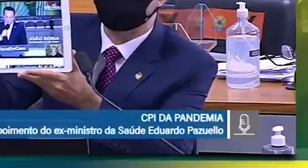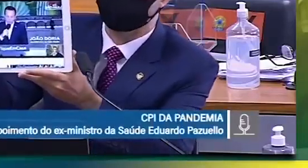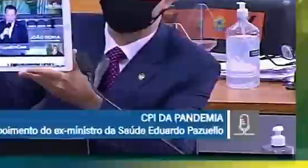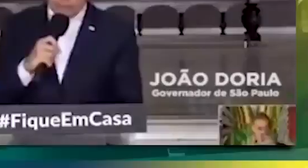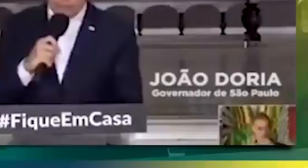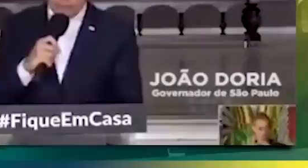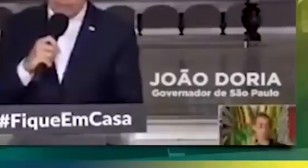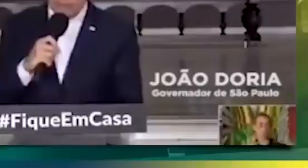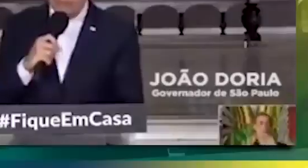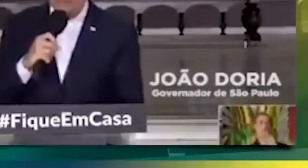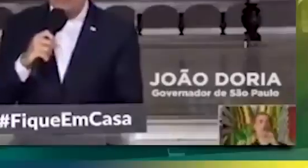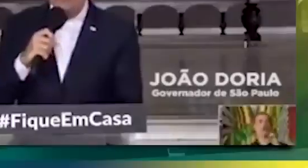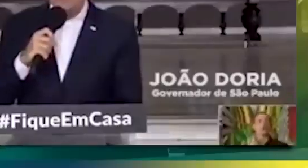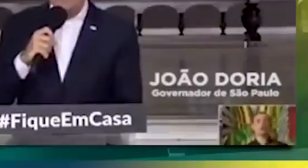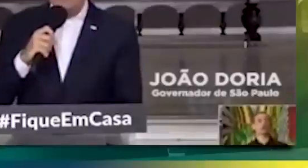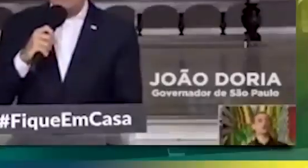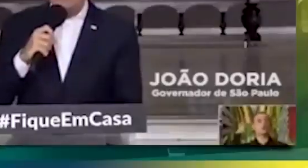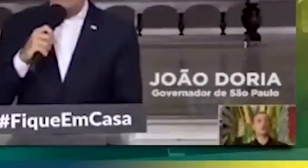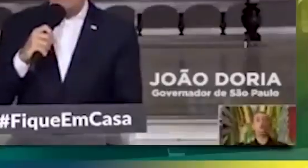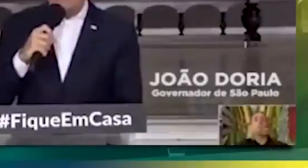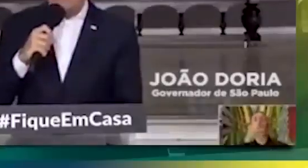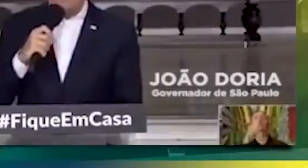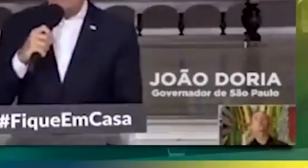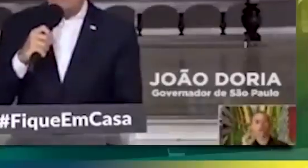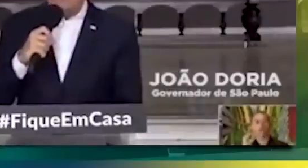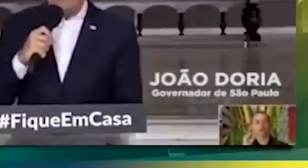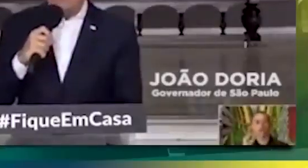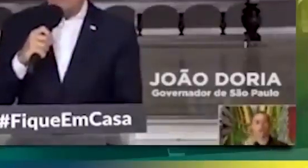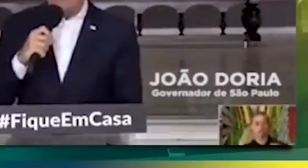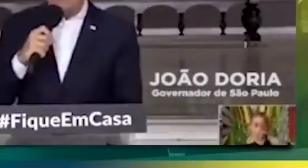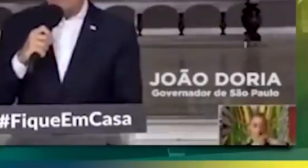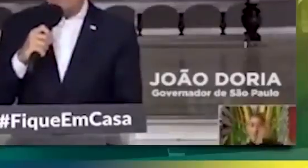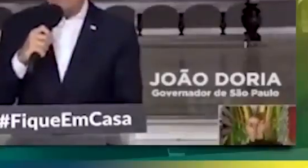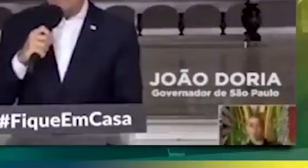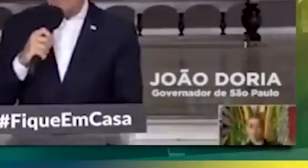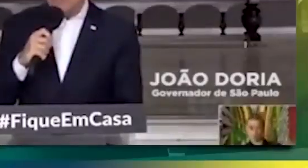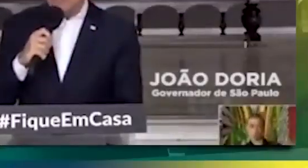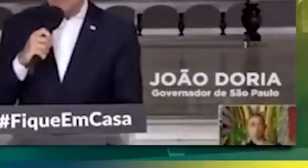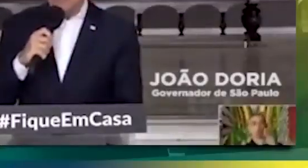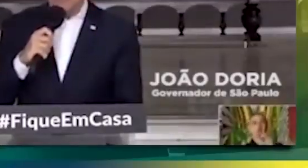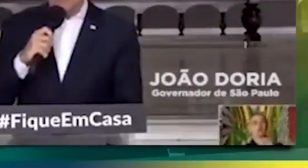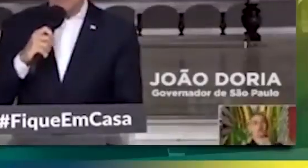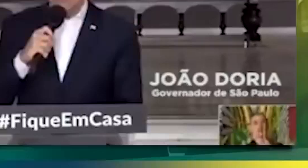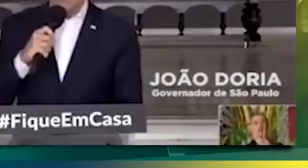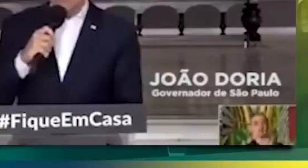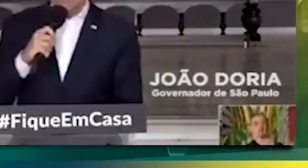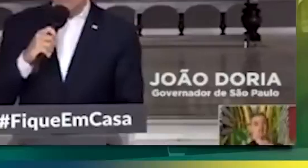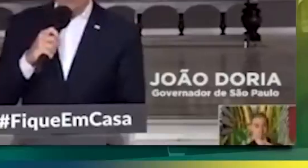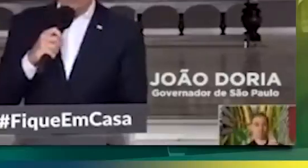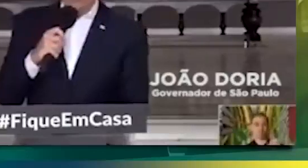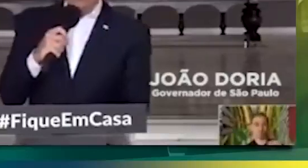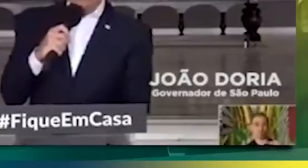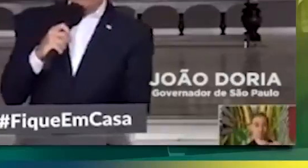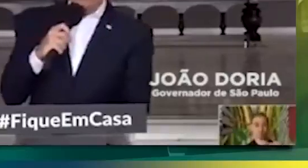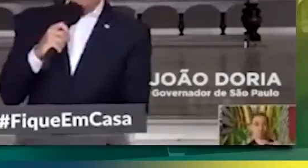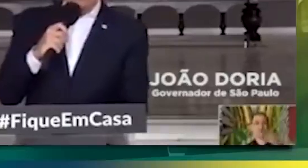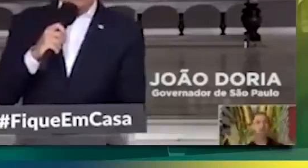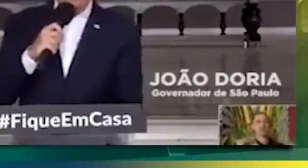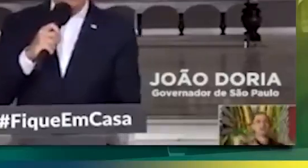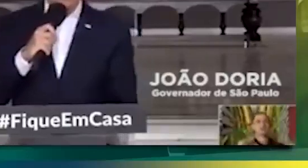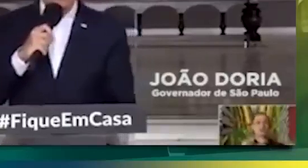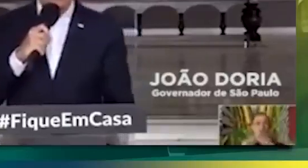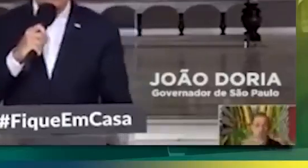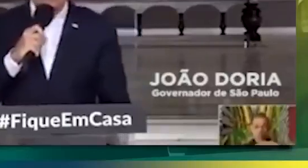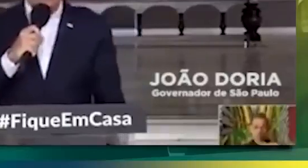Estado de São Paulo em relação à cloroquina. Foi o médico infectologista Davi Wipp, coordenador do Comitê